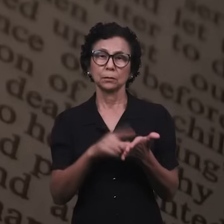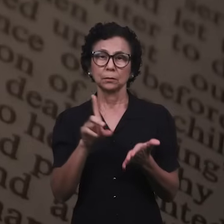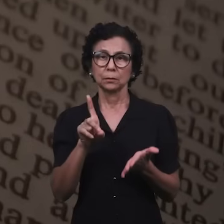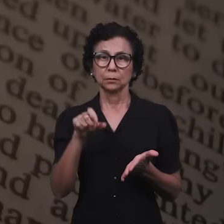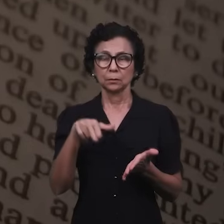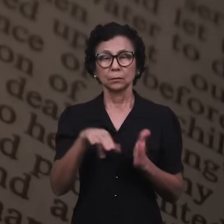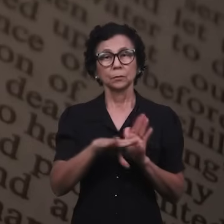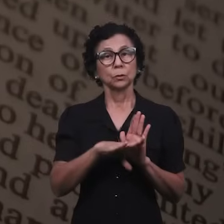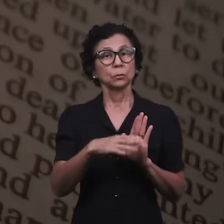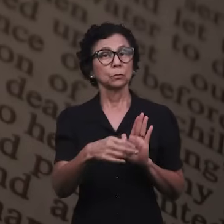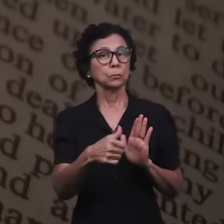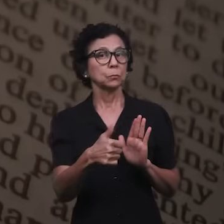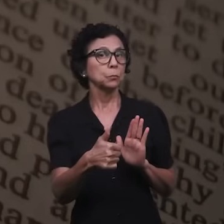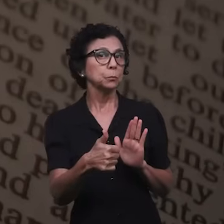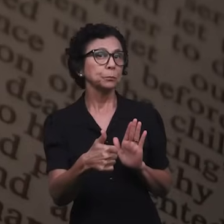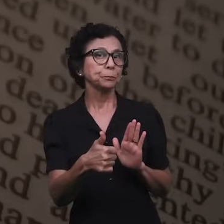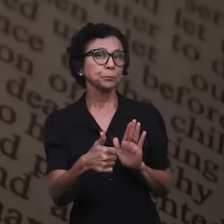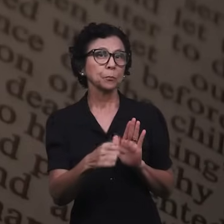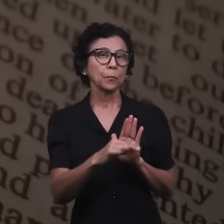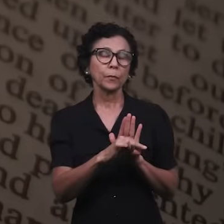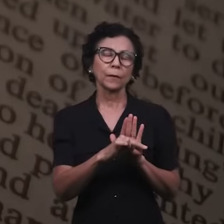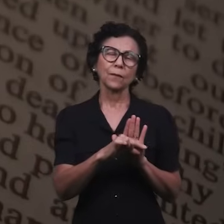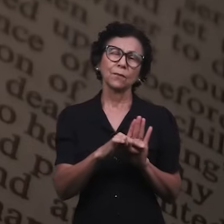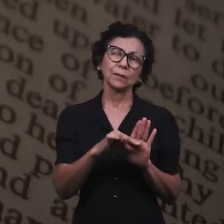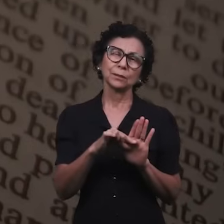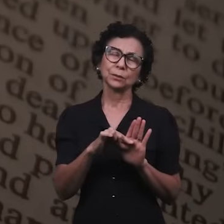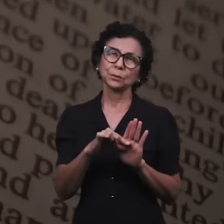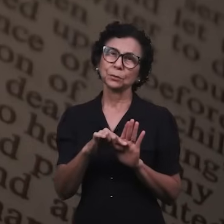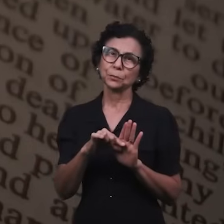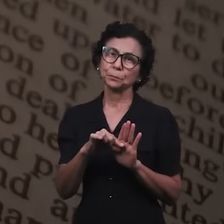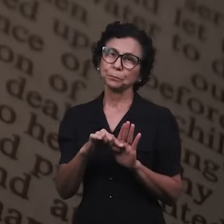aqui em Daniel, capítulo 1,